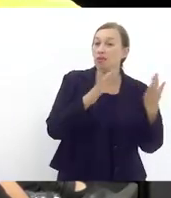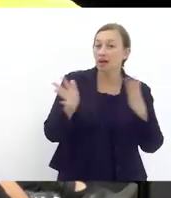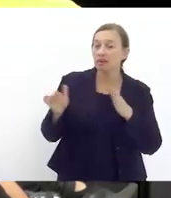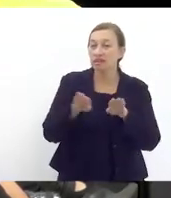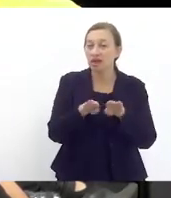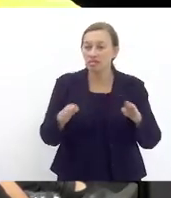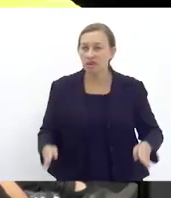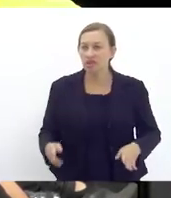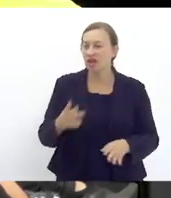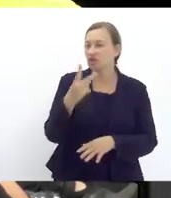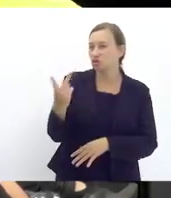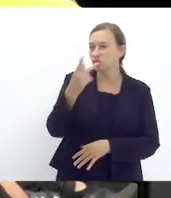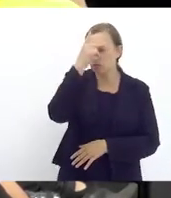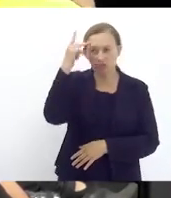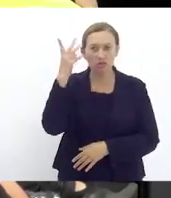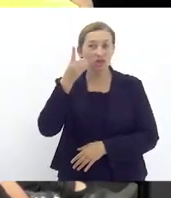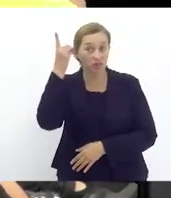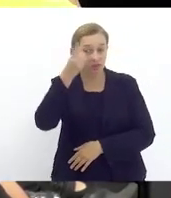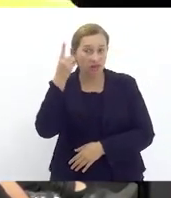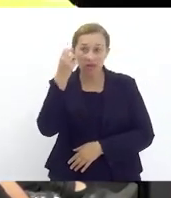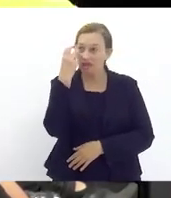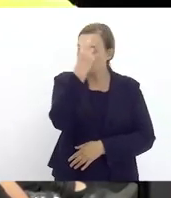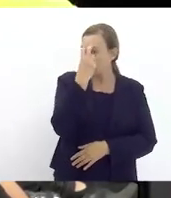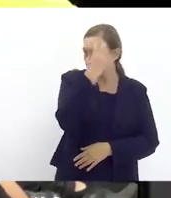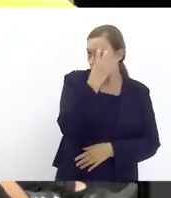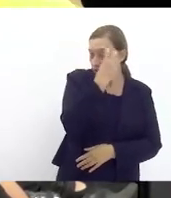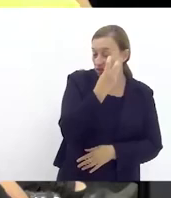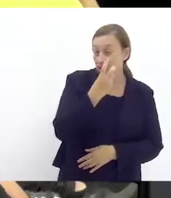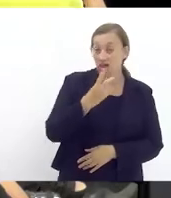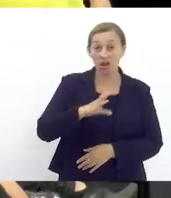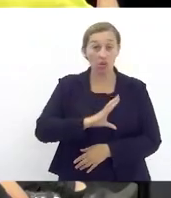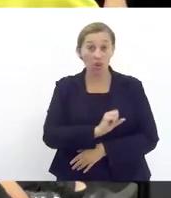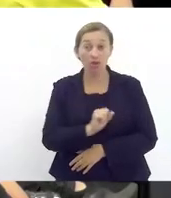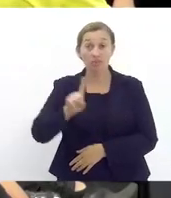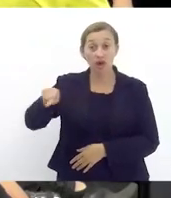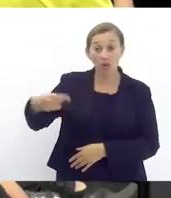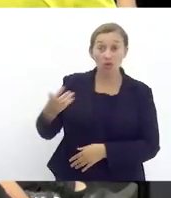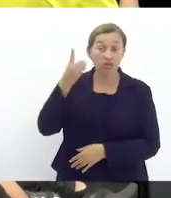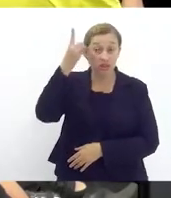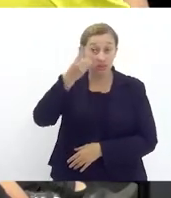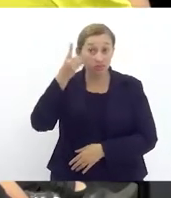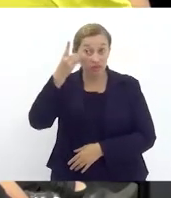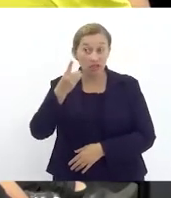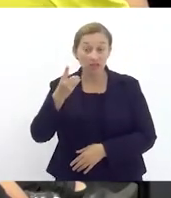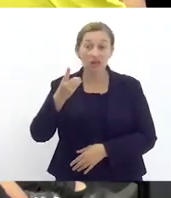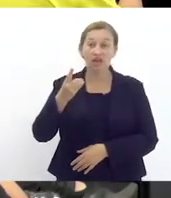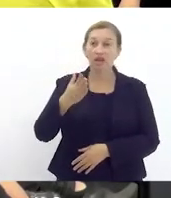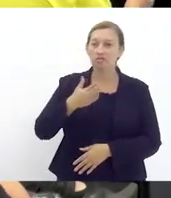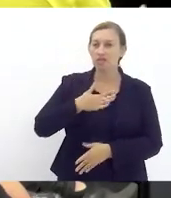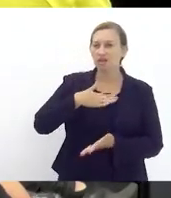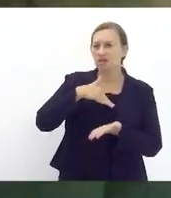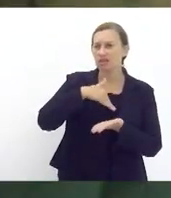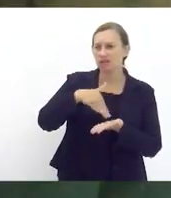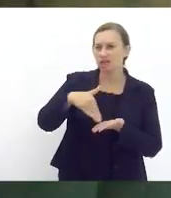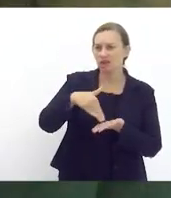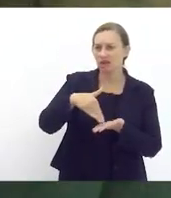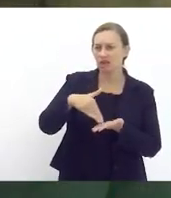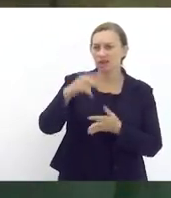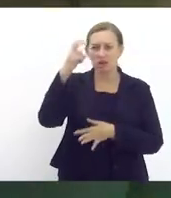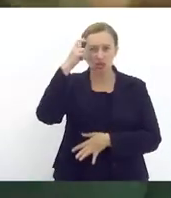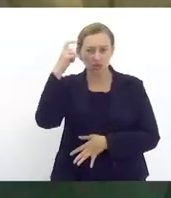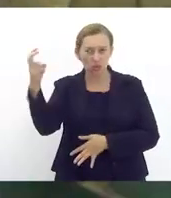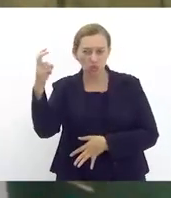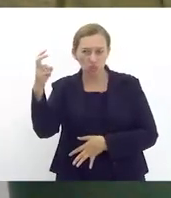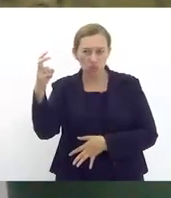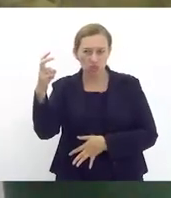a mesa nas duas pessoas na deputada Verônica que me encanta a outra deputada é minha secretária de Cultura